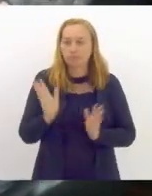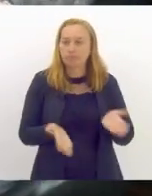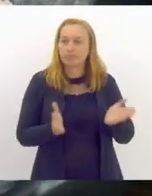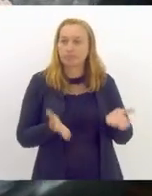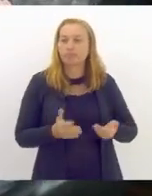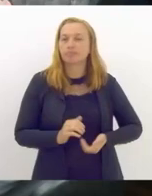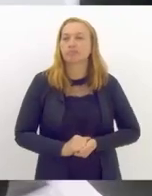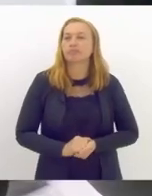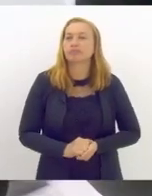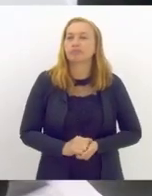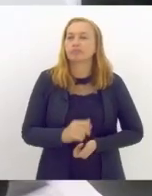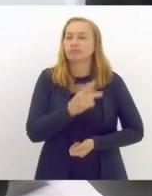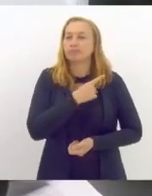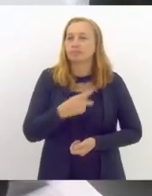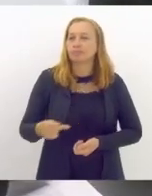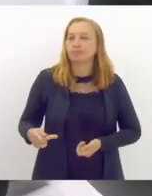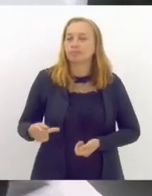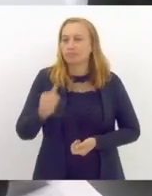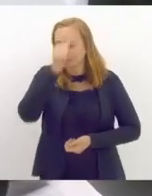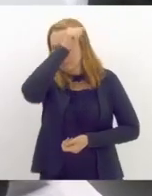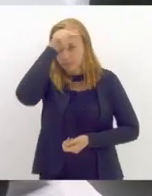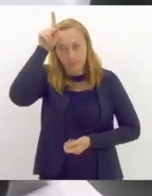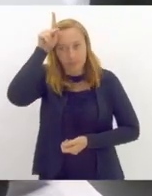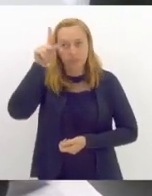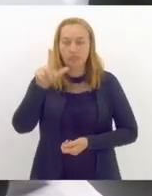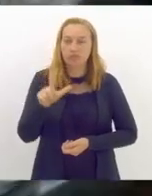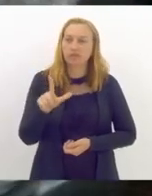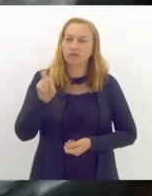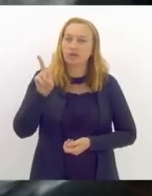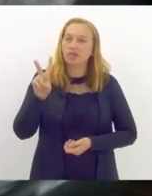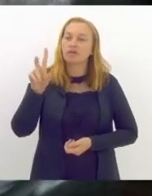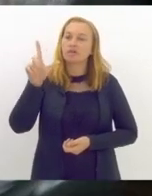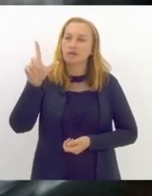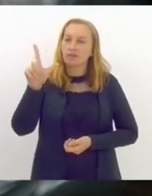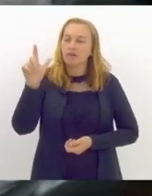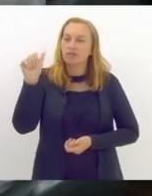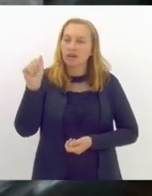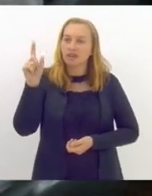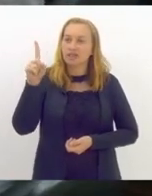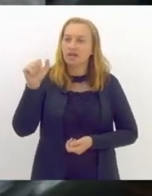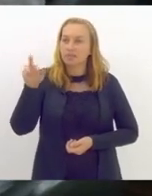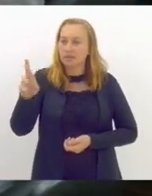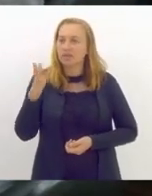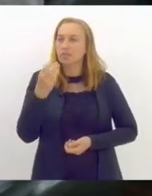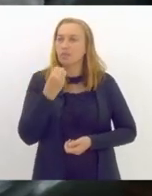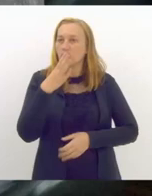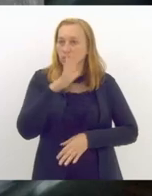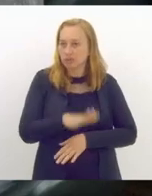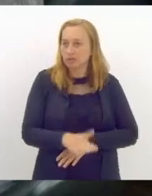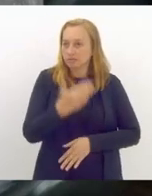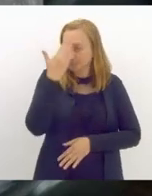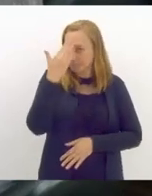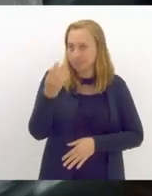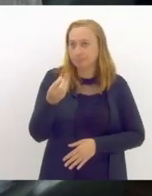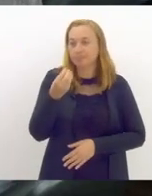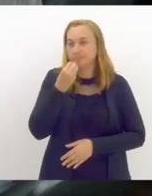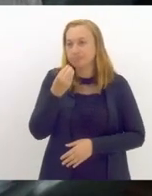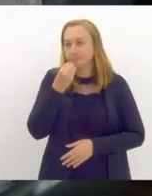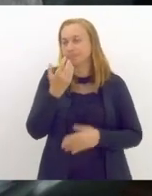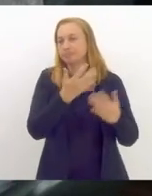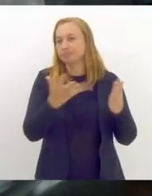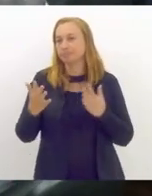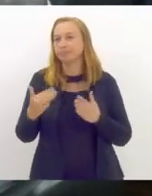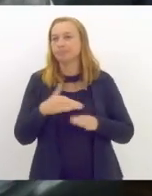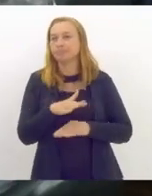palavra agora para o prefeito Vladimir por favor Boa tarde obrigado pela oportunidade cumprimentar